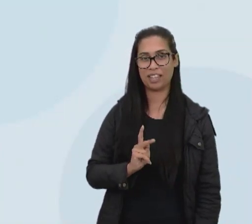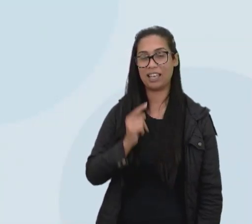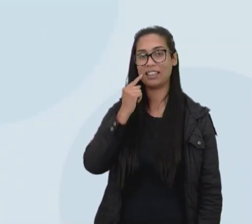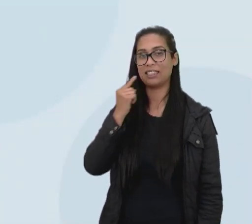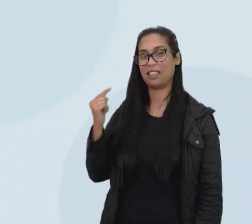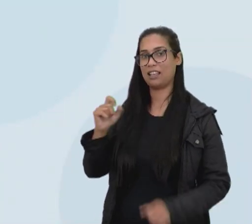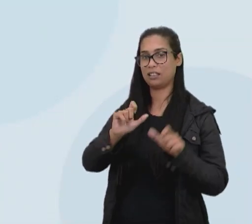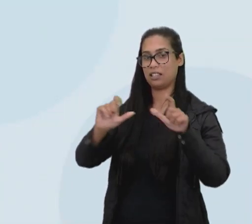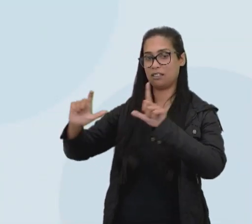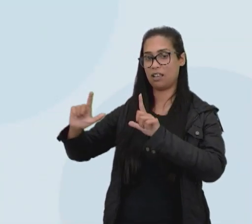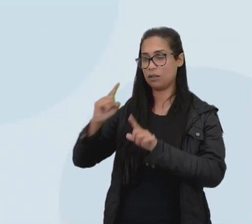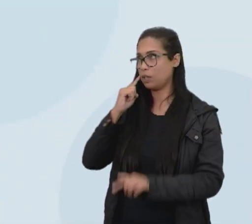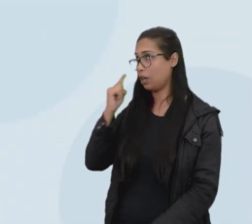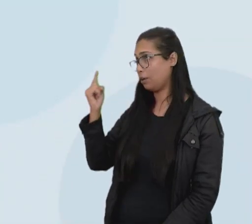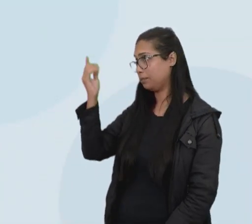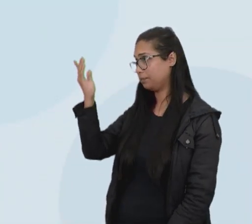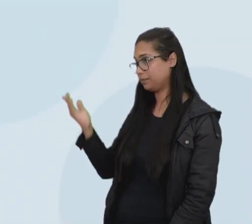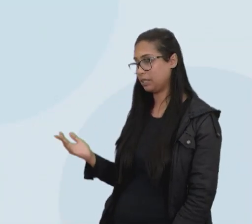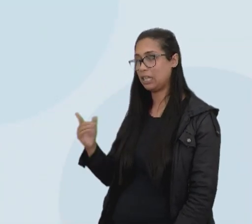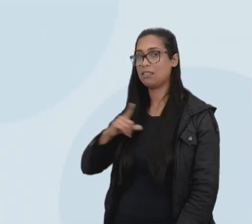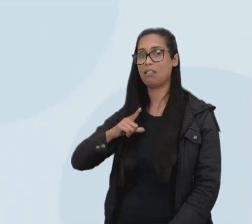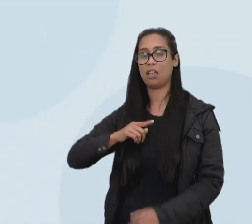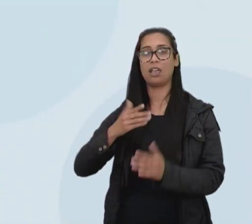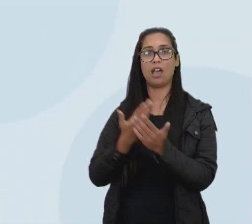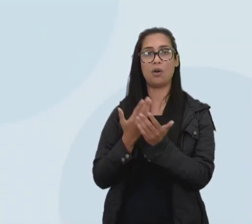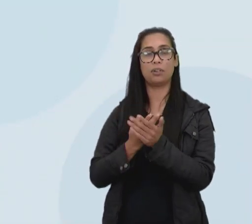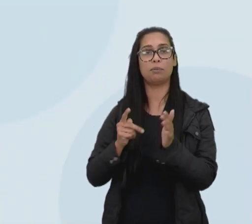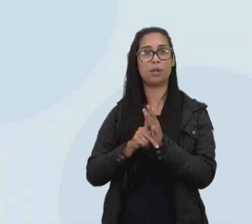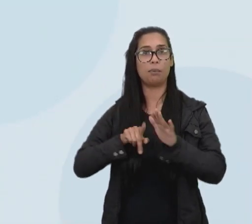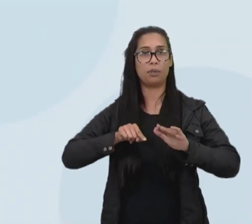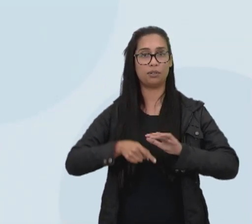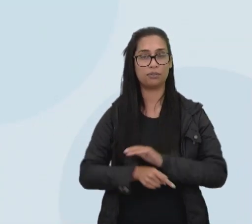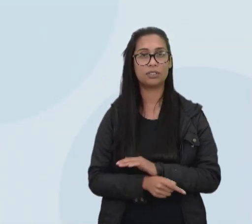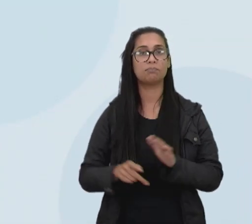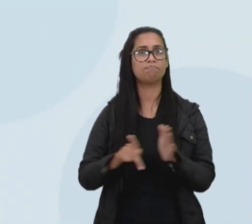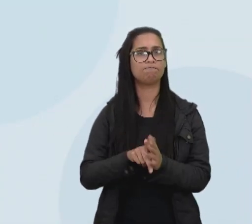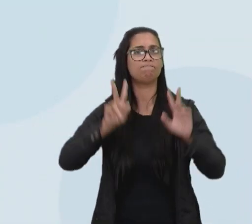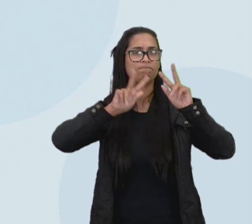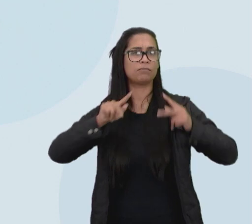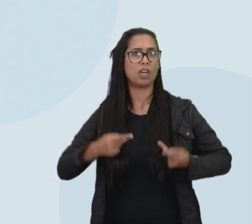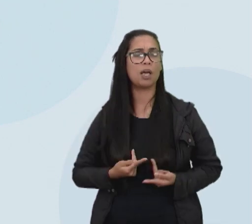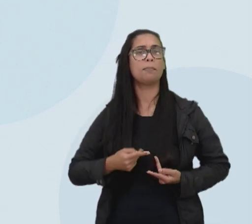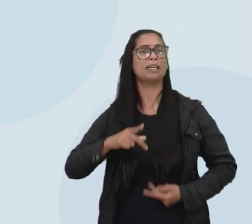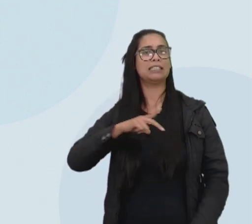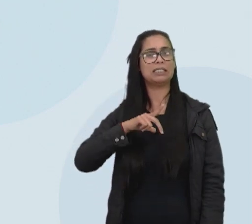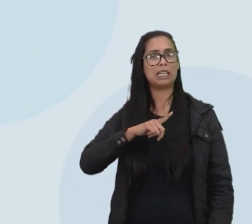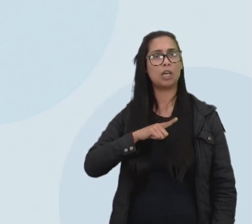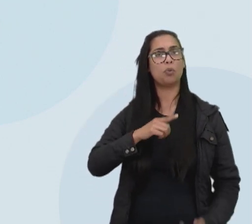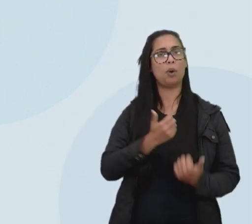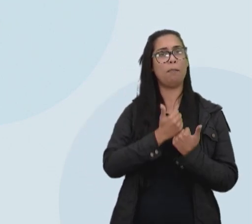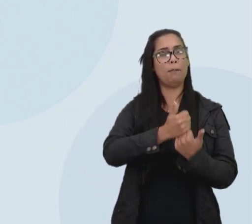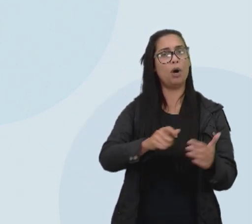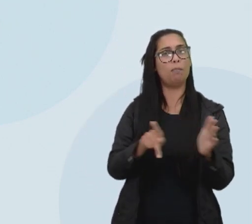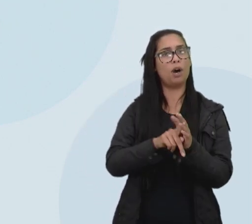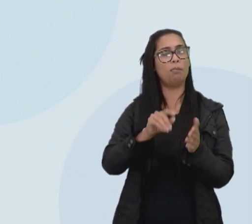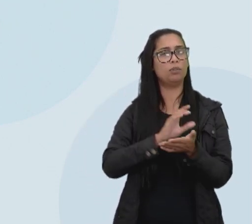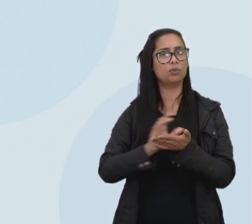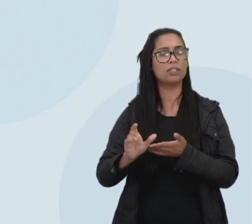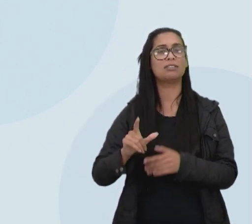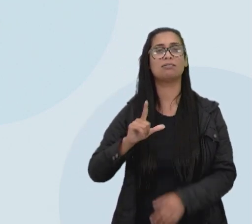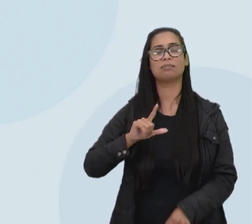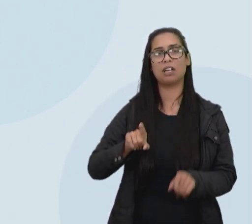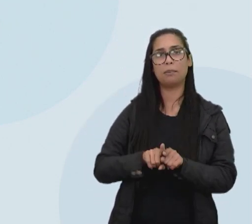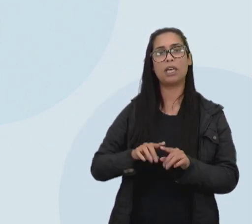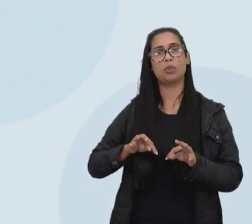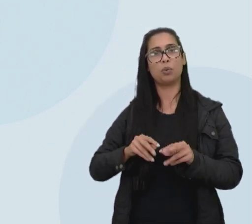aí na tela. Estamos no nosso aprofundamento, superar desafios humanas, a nossa unidade curricular, no mundo tudo está